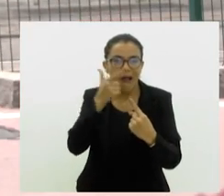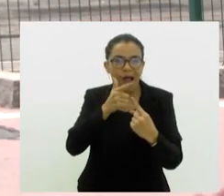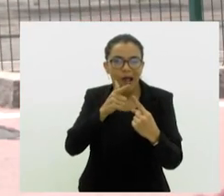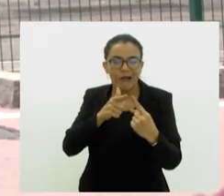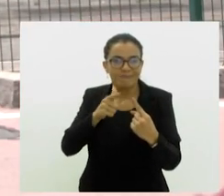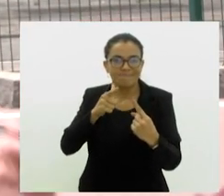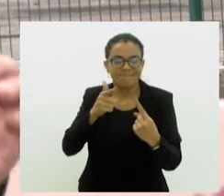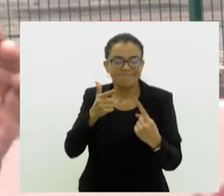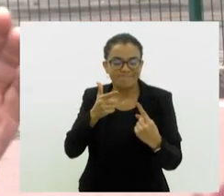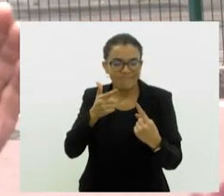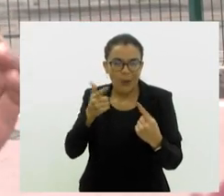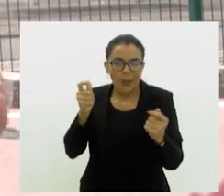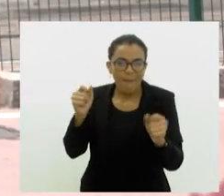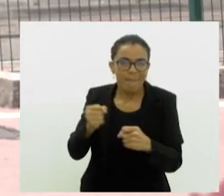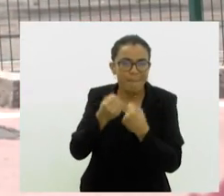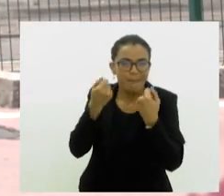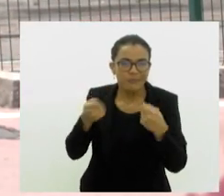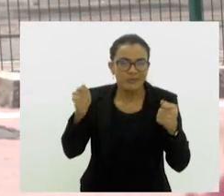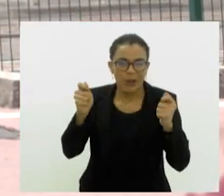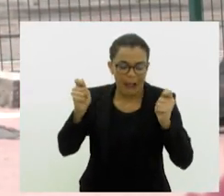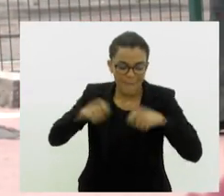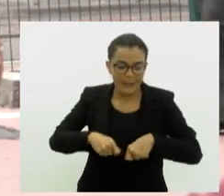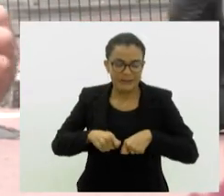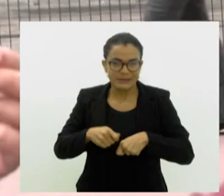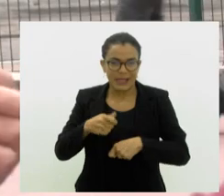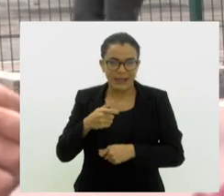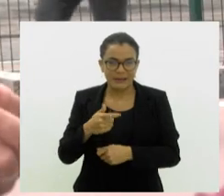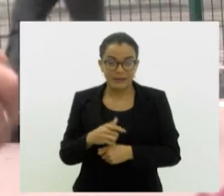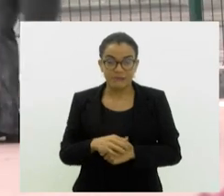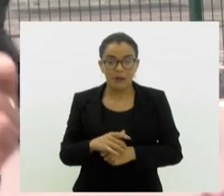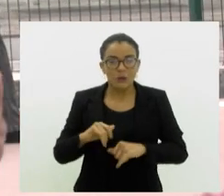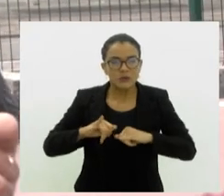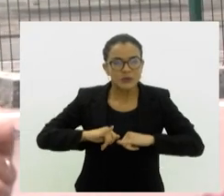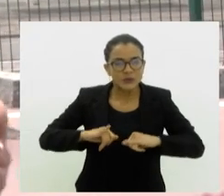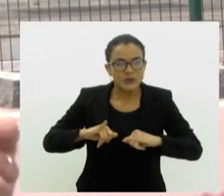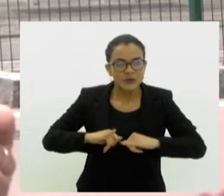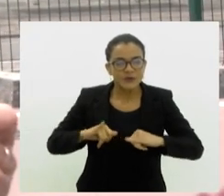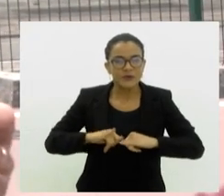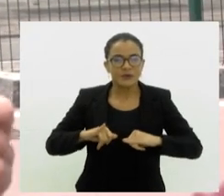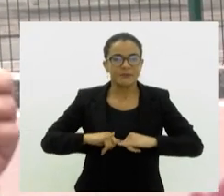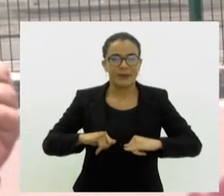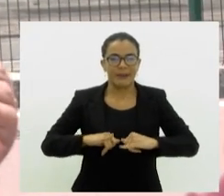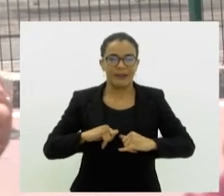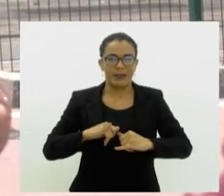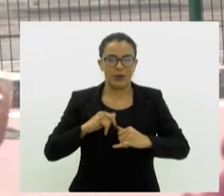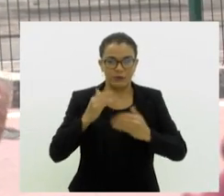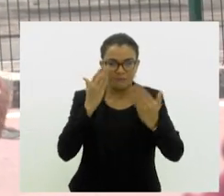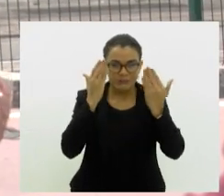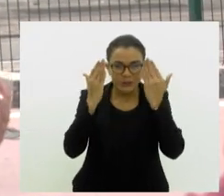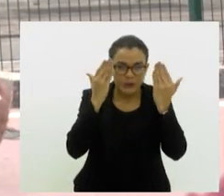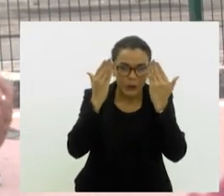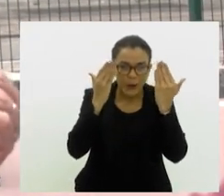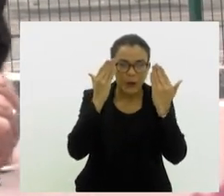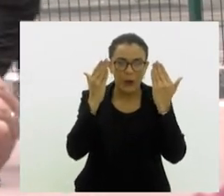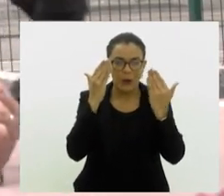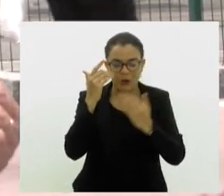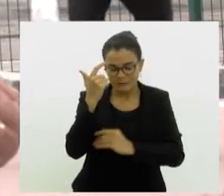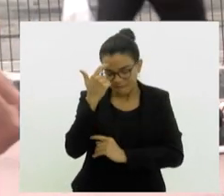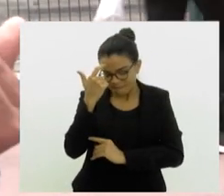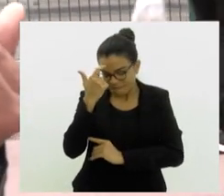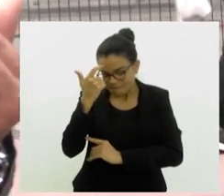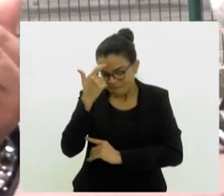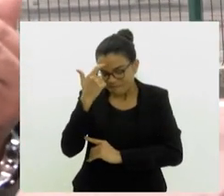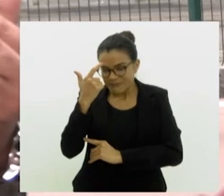o sucesso que temos. Então, é bem esse sofrimento ele é gerado justamente por essa ideia de